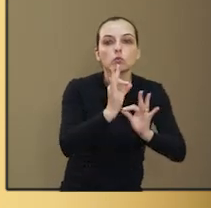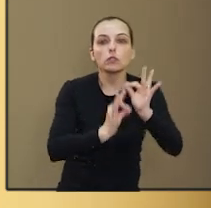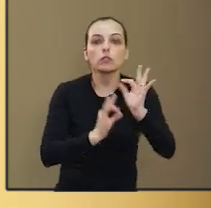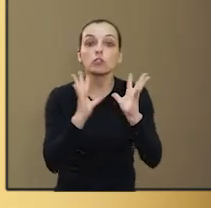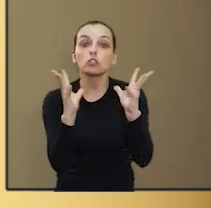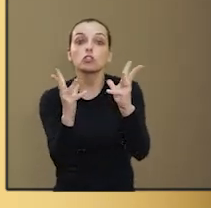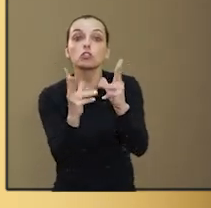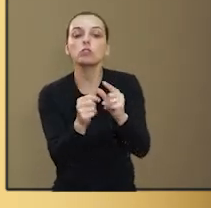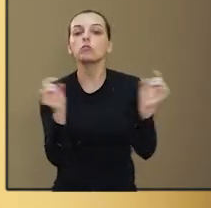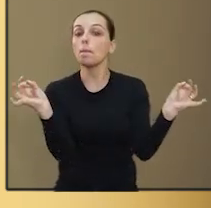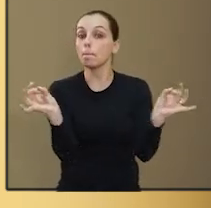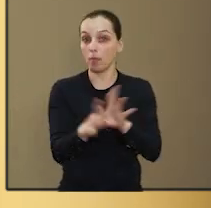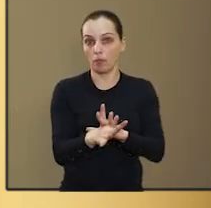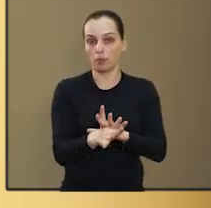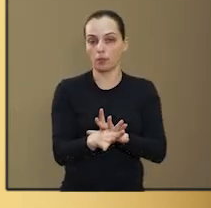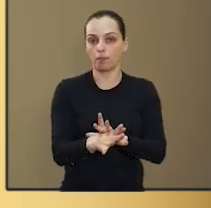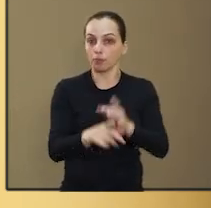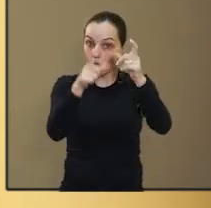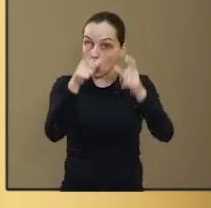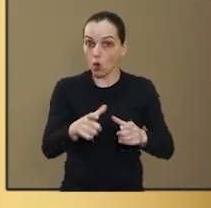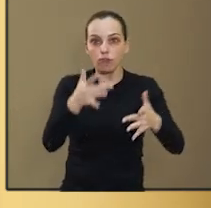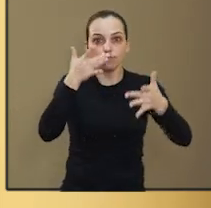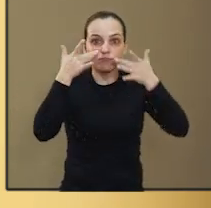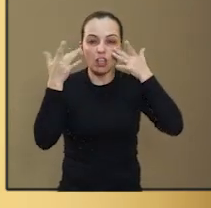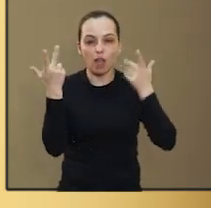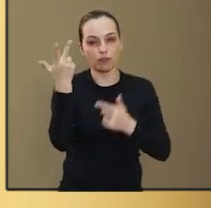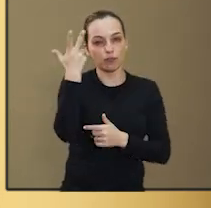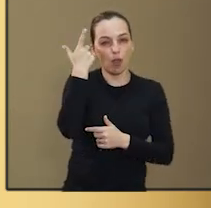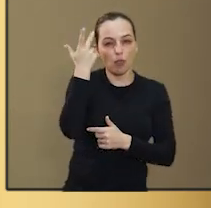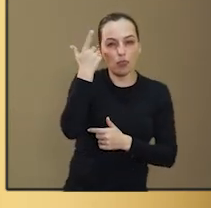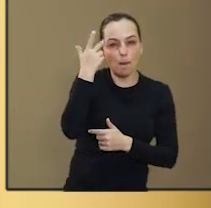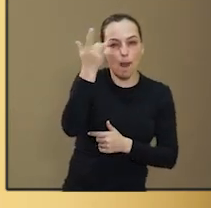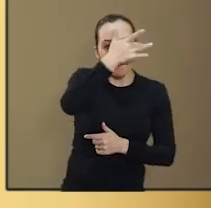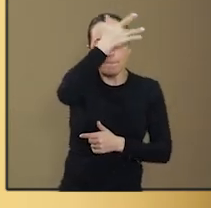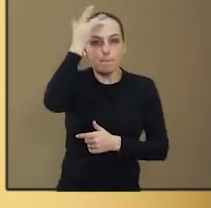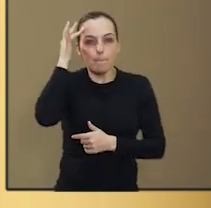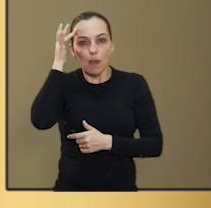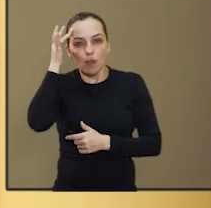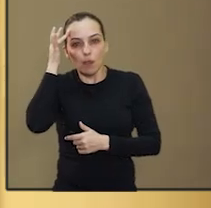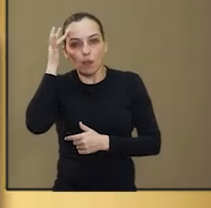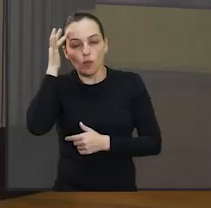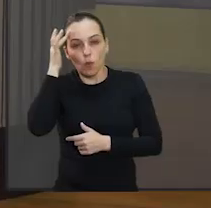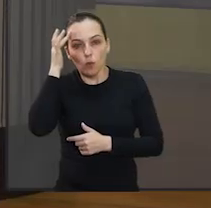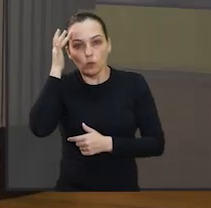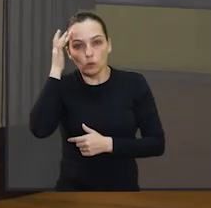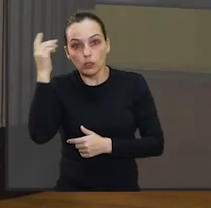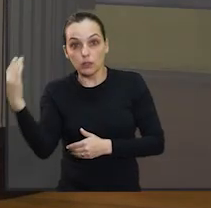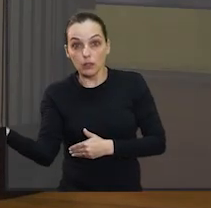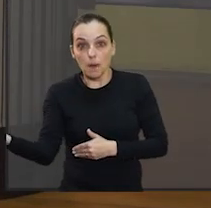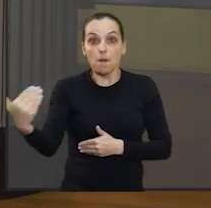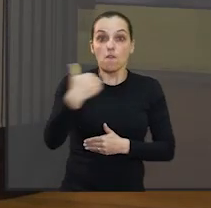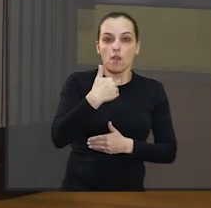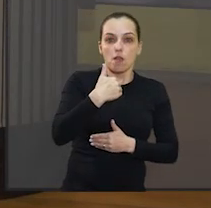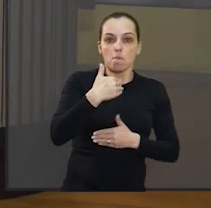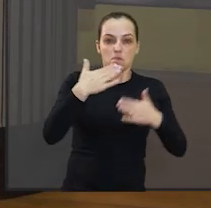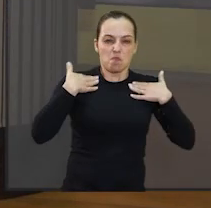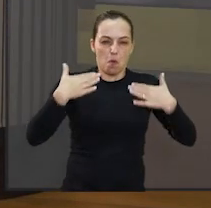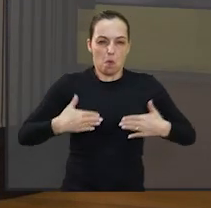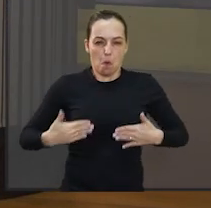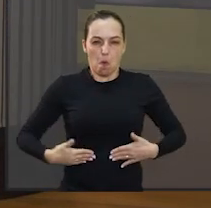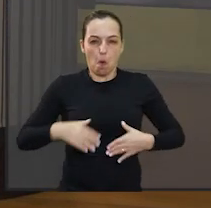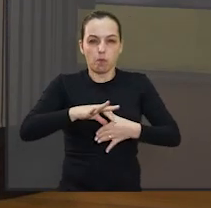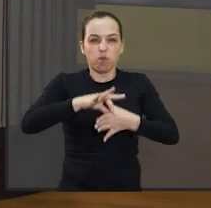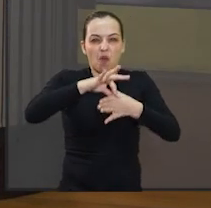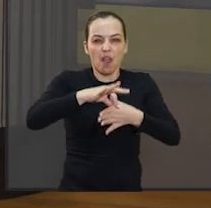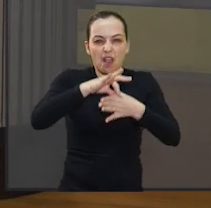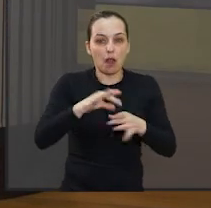pé. No teatro só de atores, quando você tem um trabalho, os atores já estão prontos. É